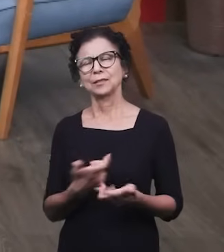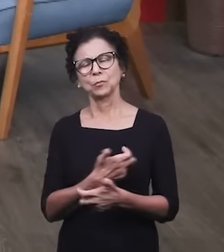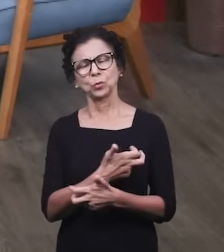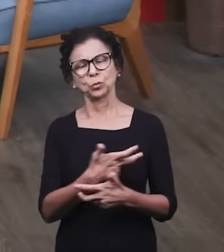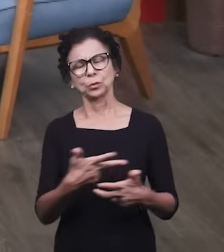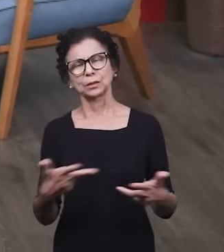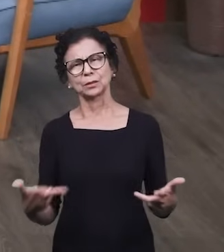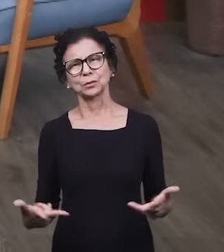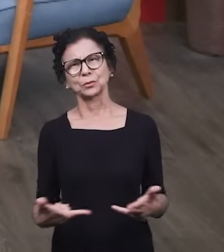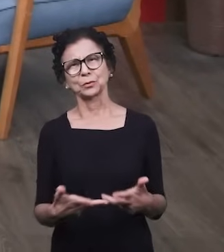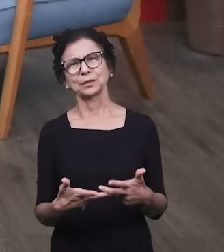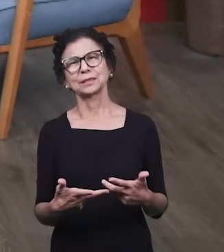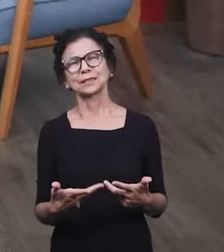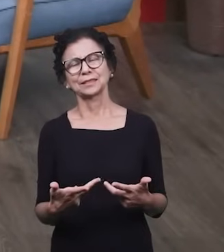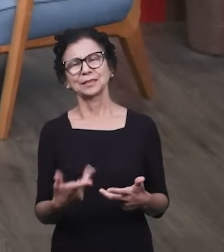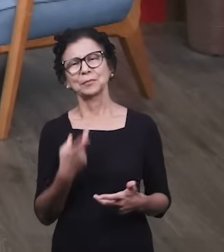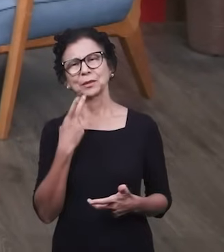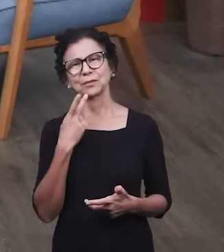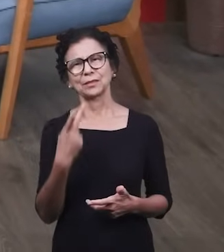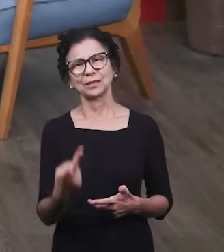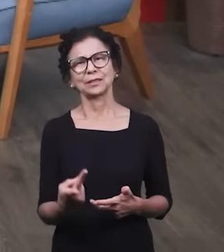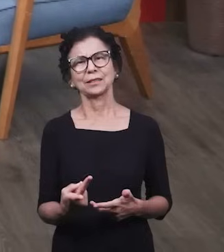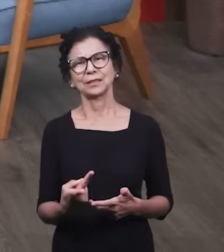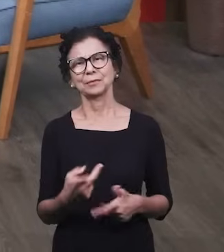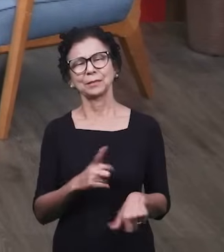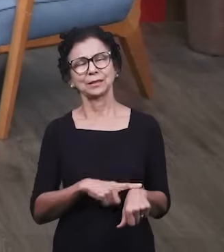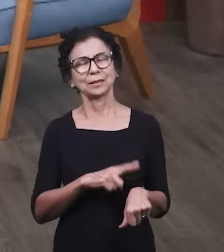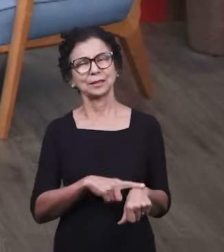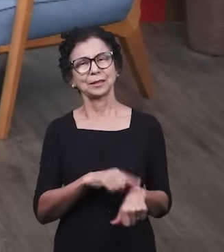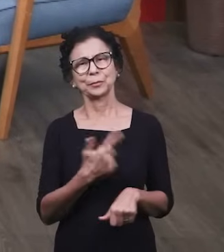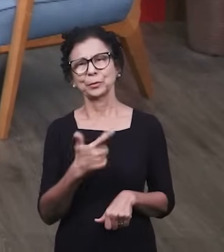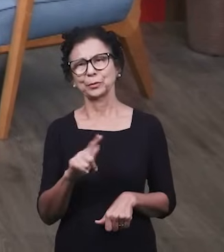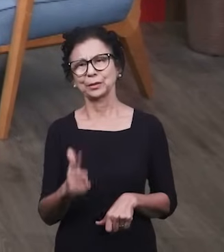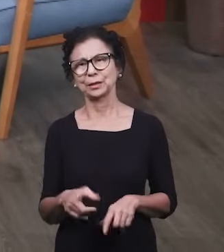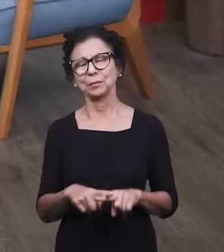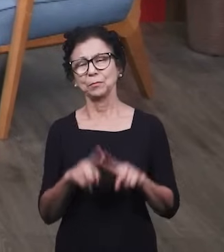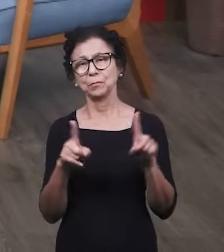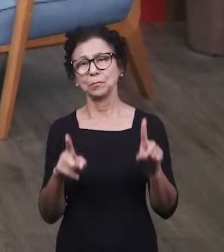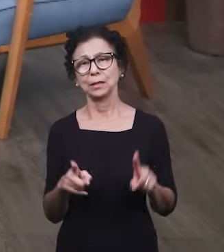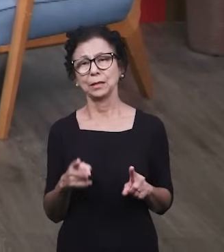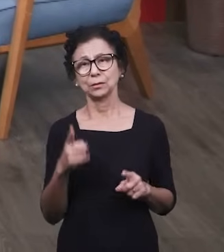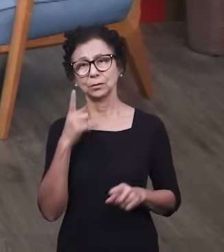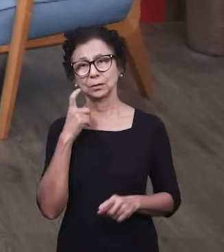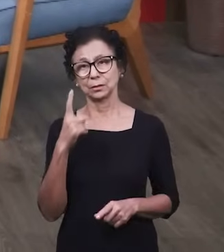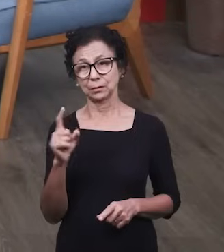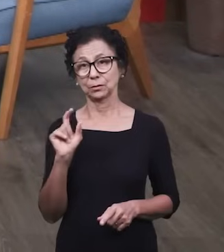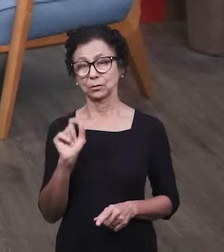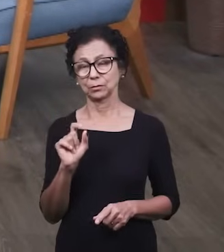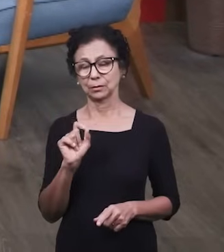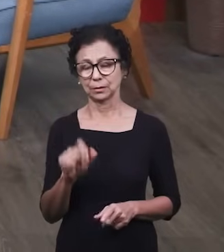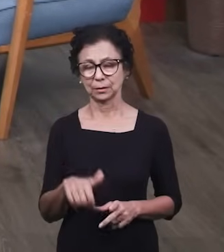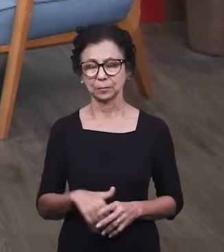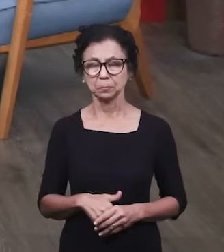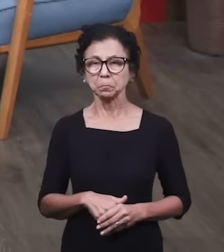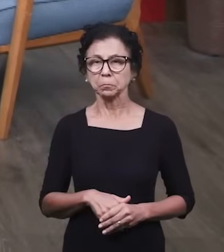muita coisa, não temos tempo. É. Mas há alguns aspectos que nos chamam muita atenção.